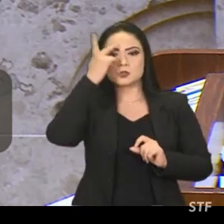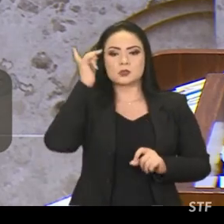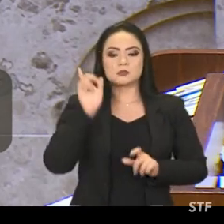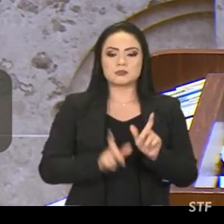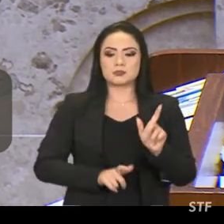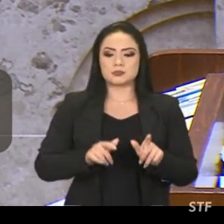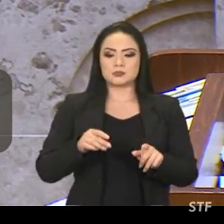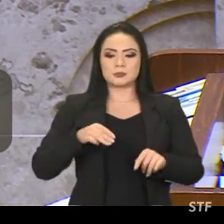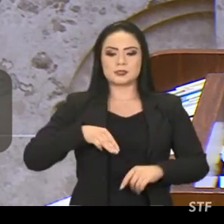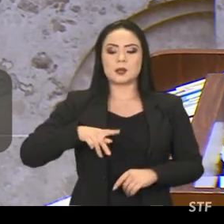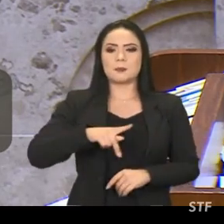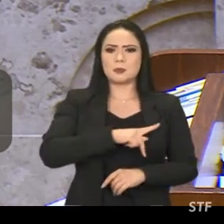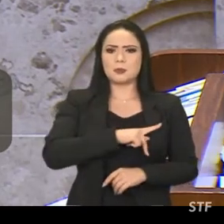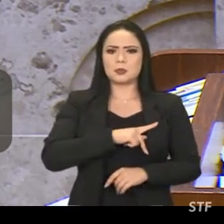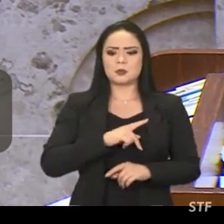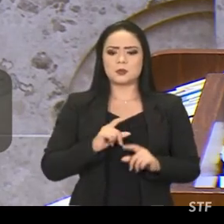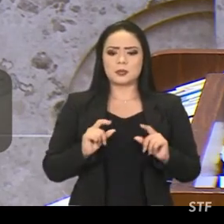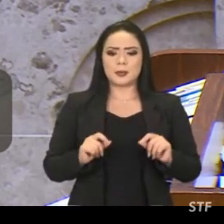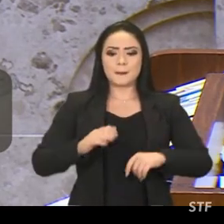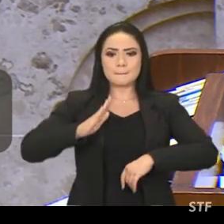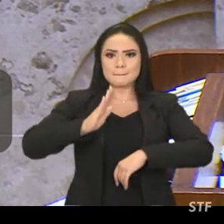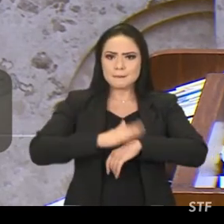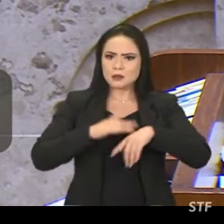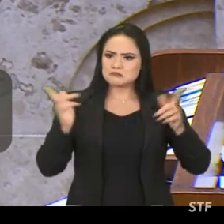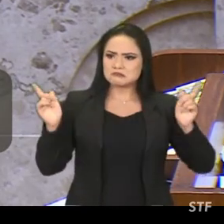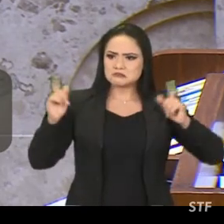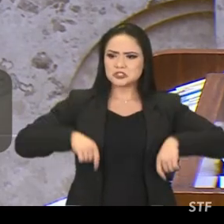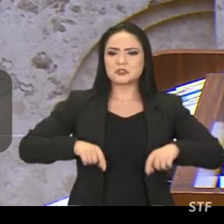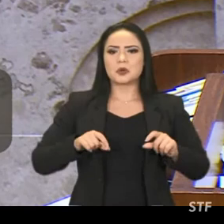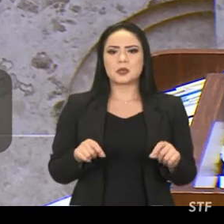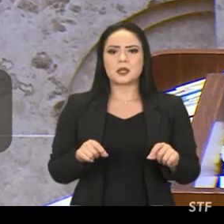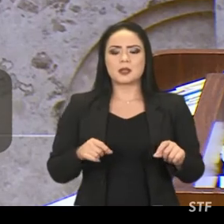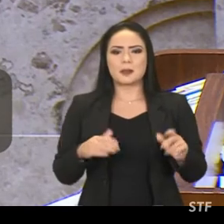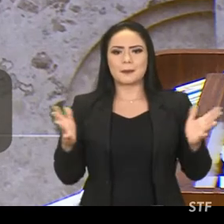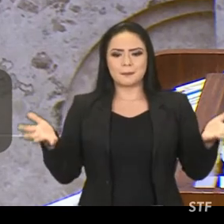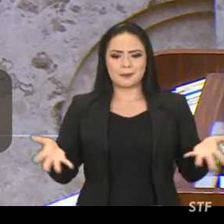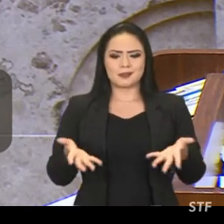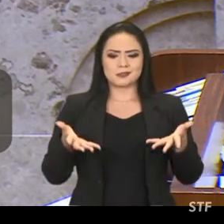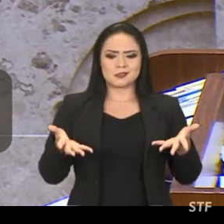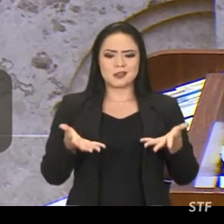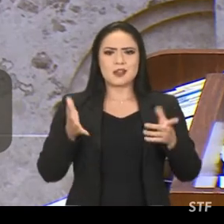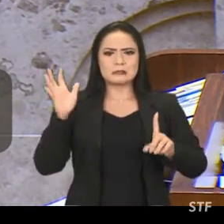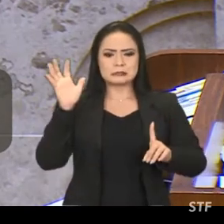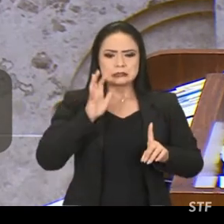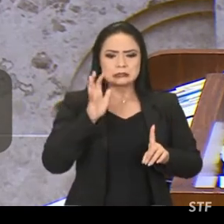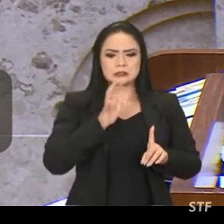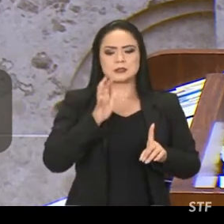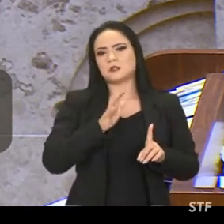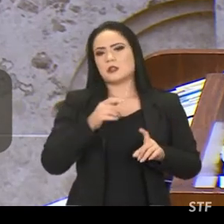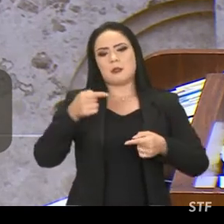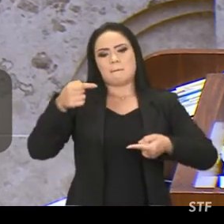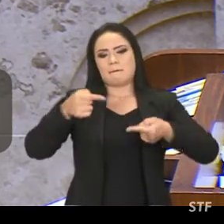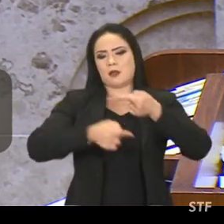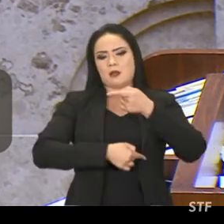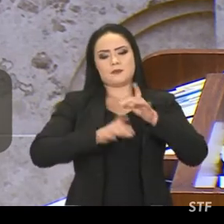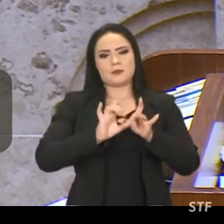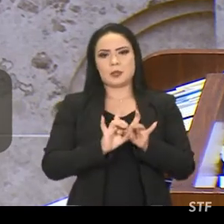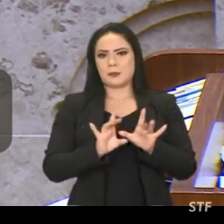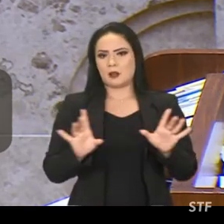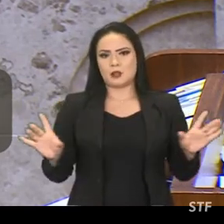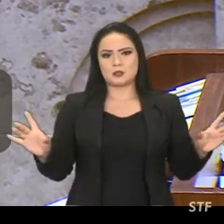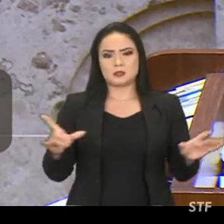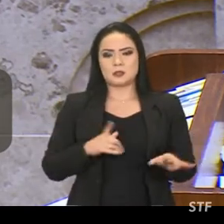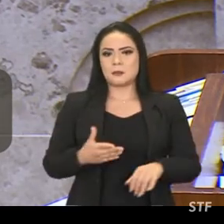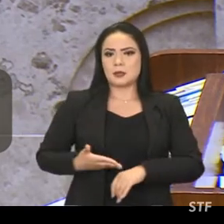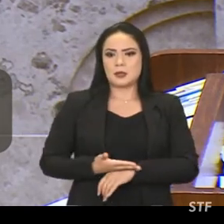Público mais suscetíveis à pressão. Isso descaracteriza a independência dos membros do